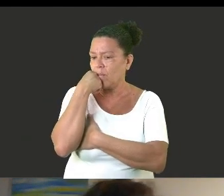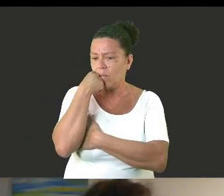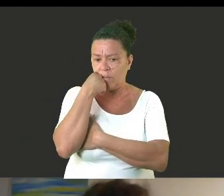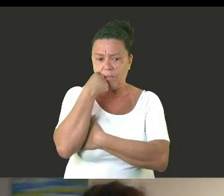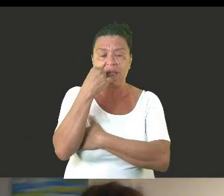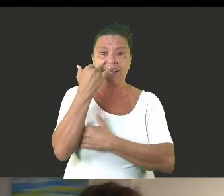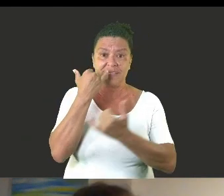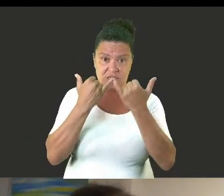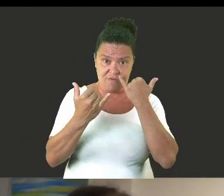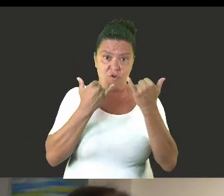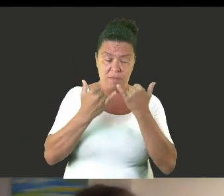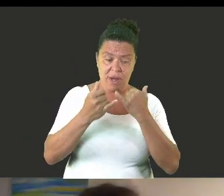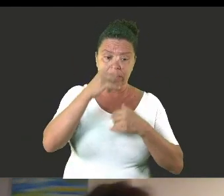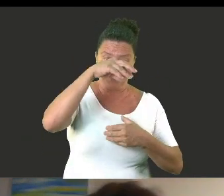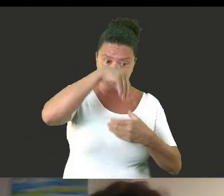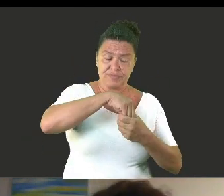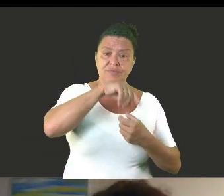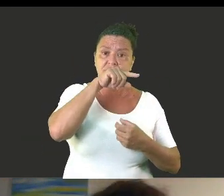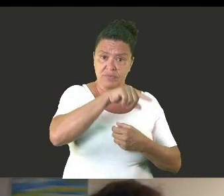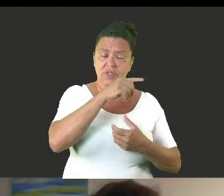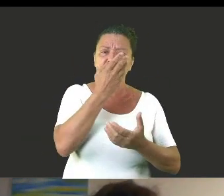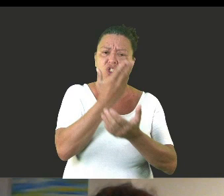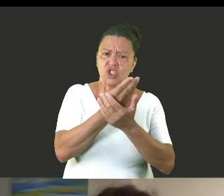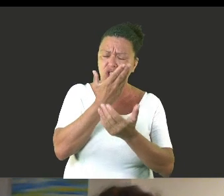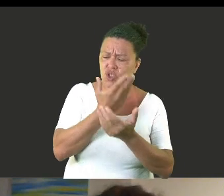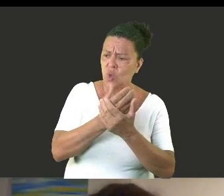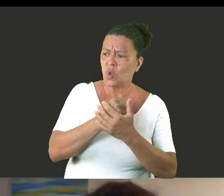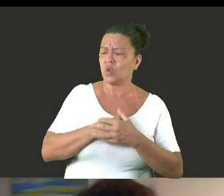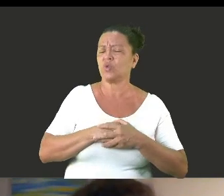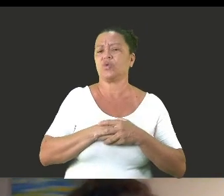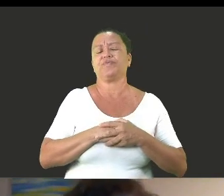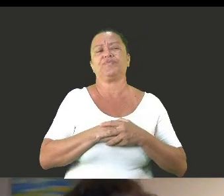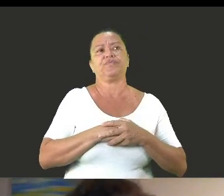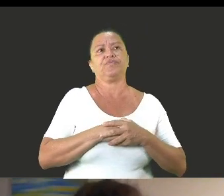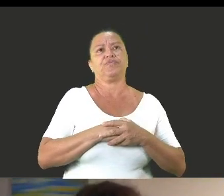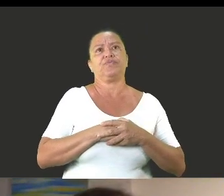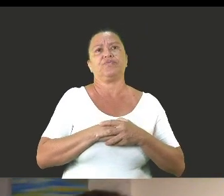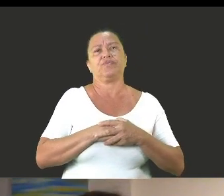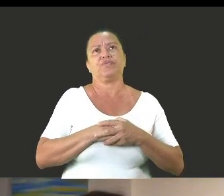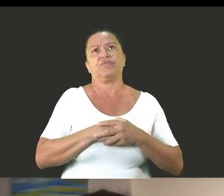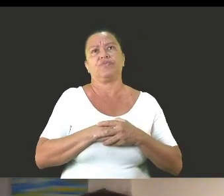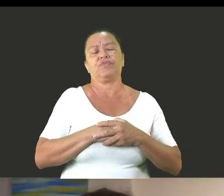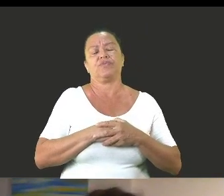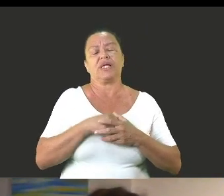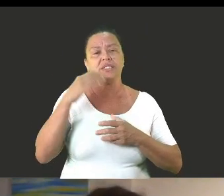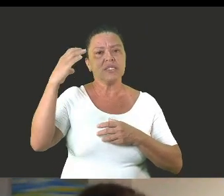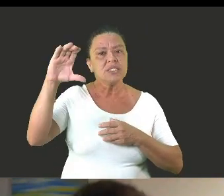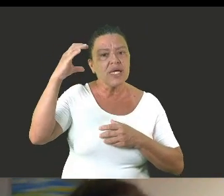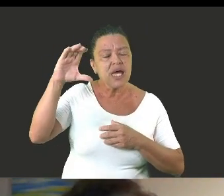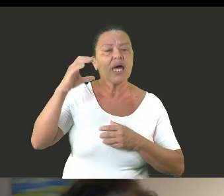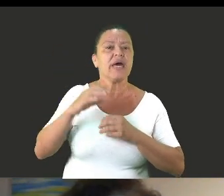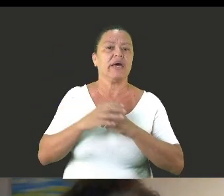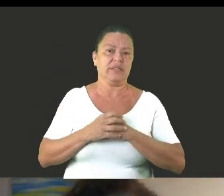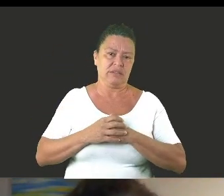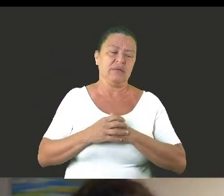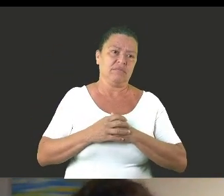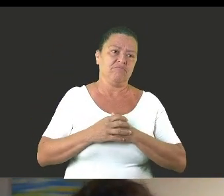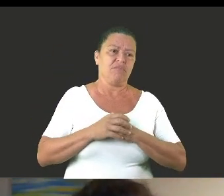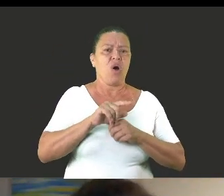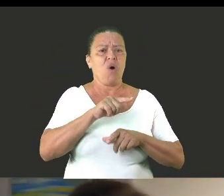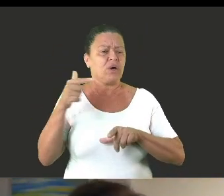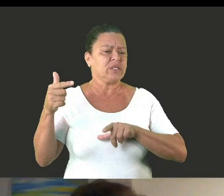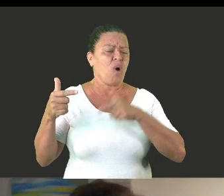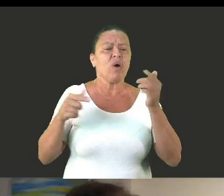essas informações que vêm através de estudos, que vêm através da ciência, essa e outras